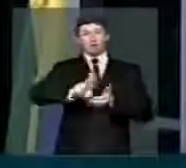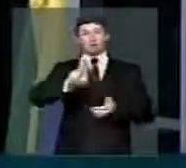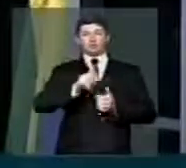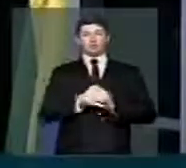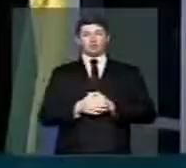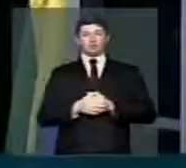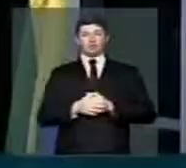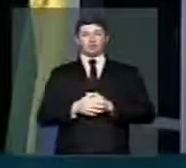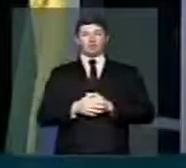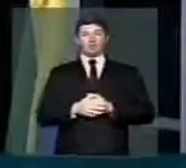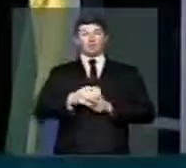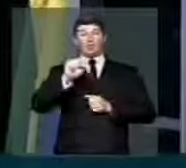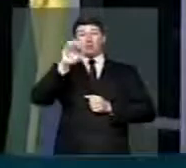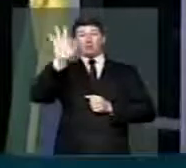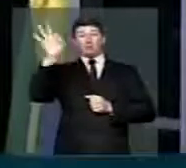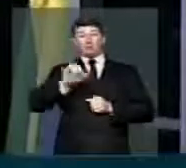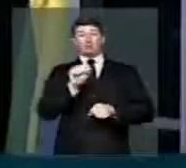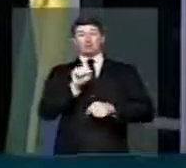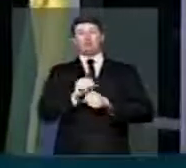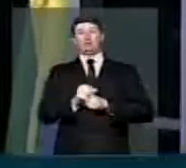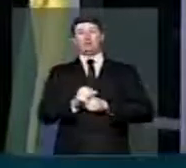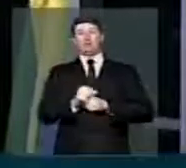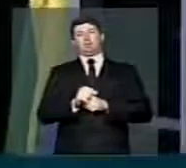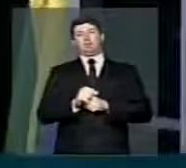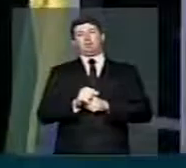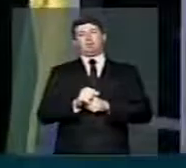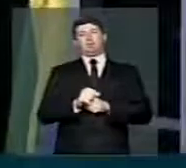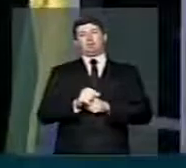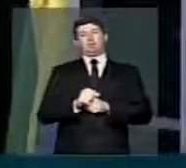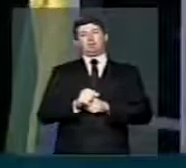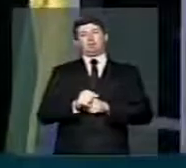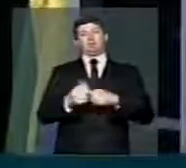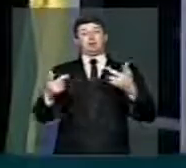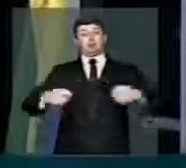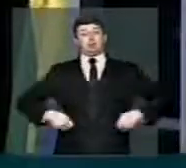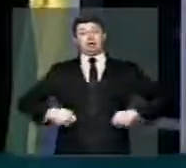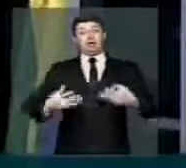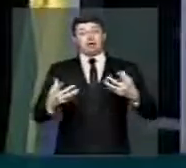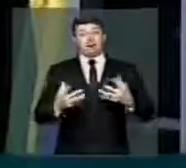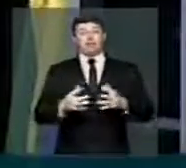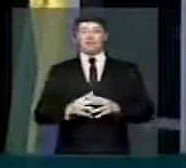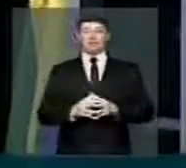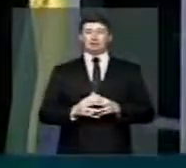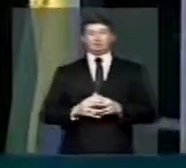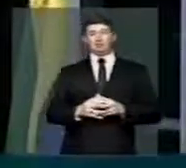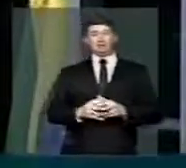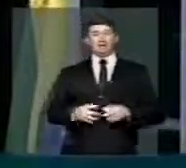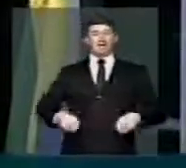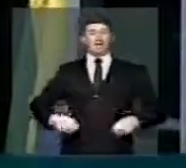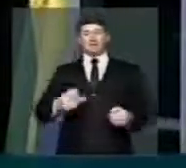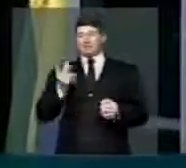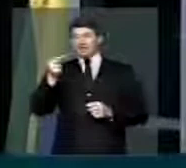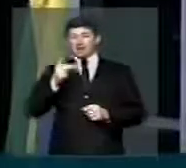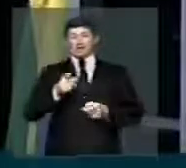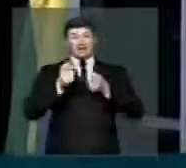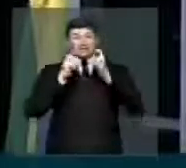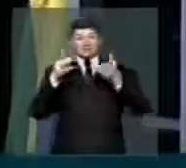20%. É um descaso que se faz com dinheiro público. Temos pouco e gastamos mal. É essa a gestão que nós